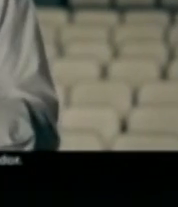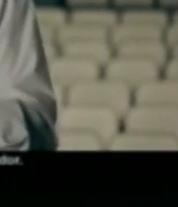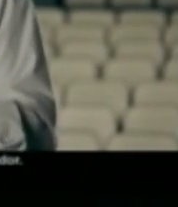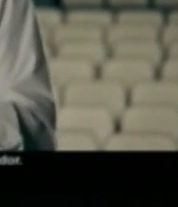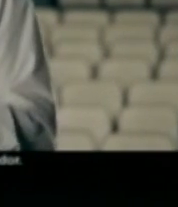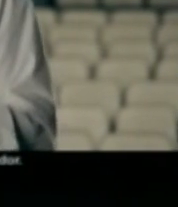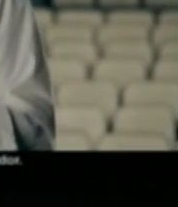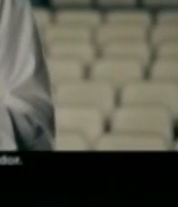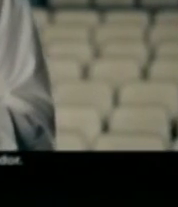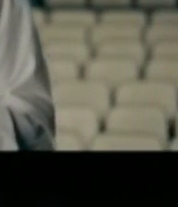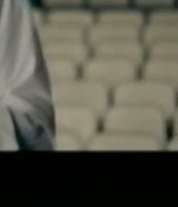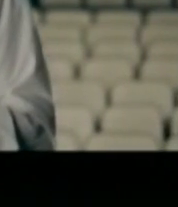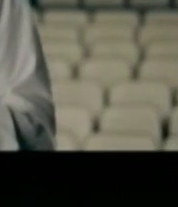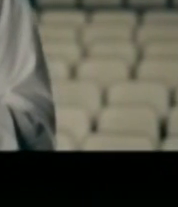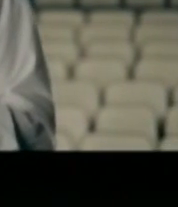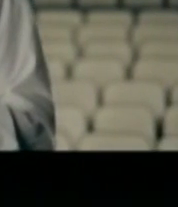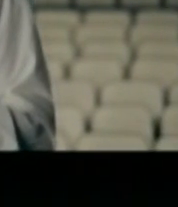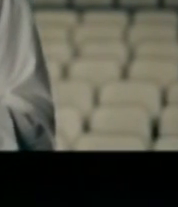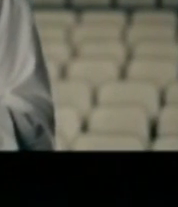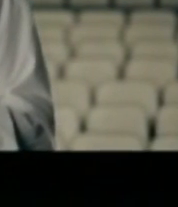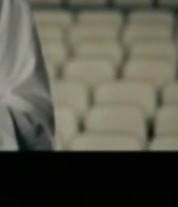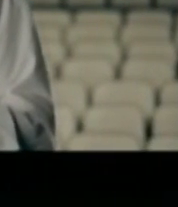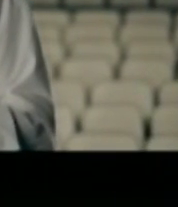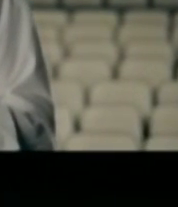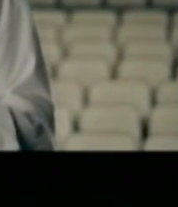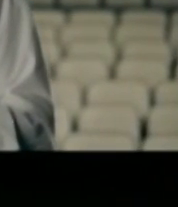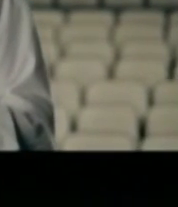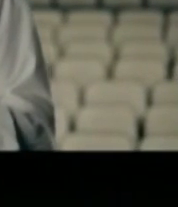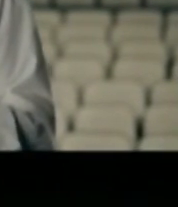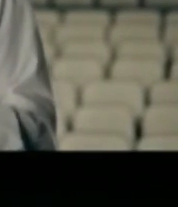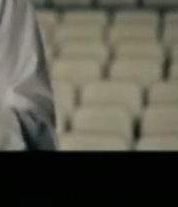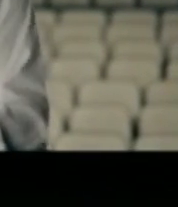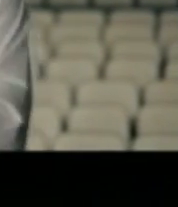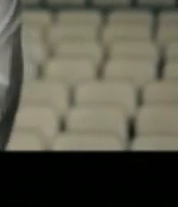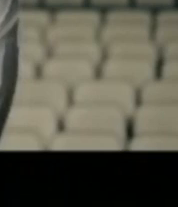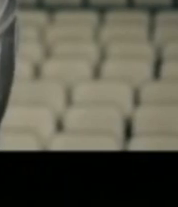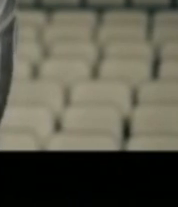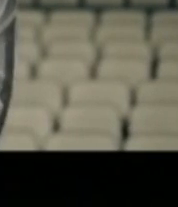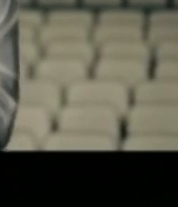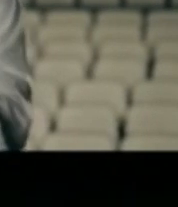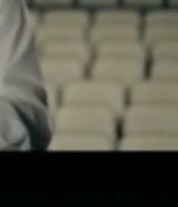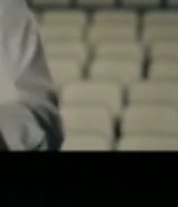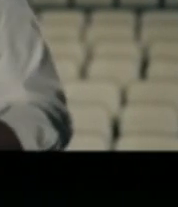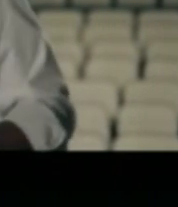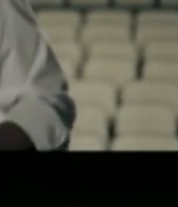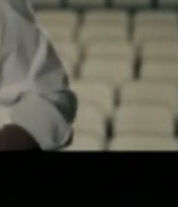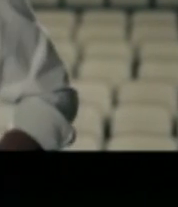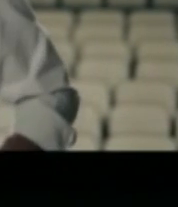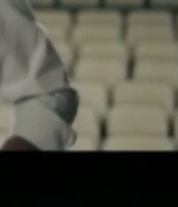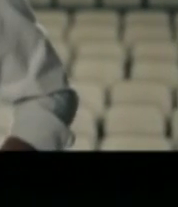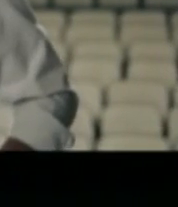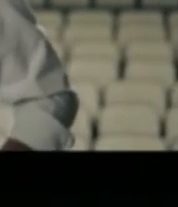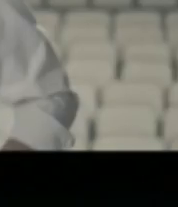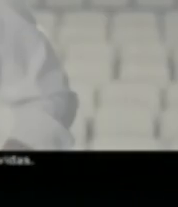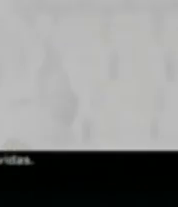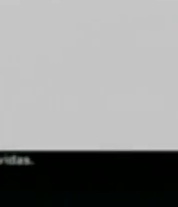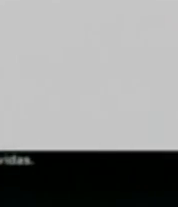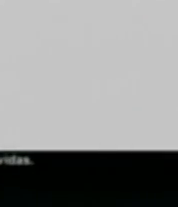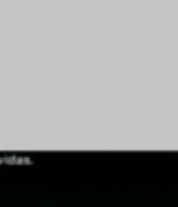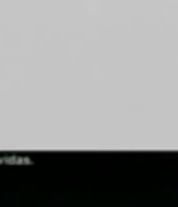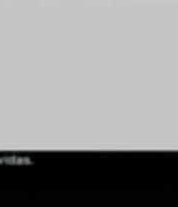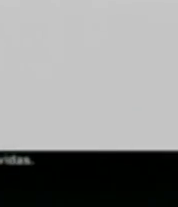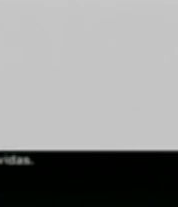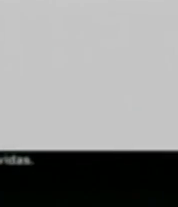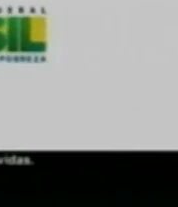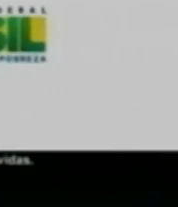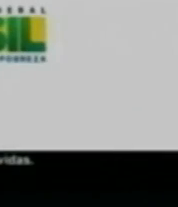o desejo de ser um doador. Deixo para a vida, enfim, um recado. Nós vencemos. Seja